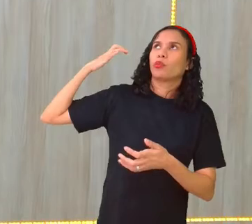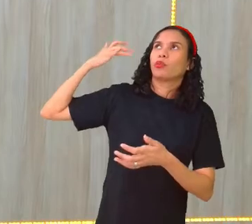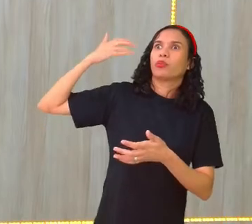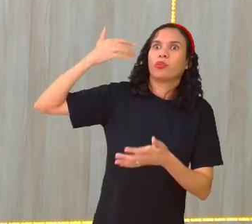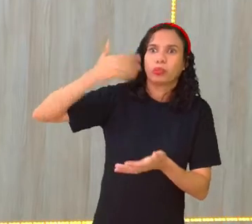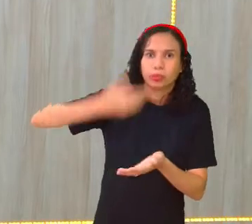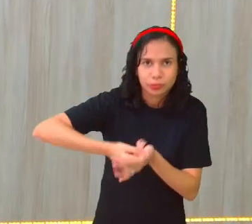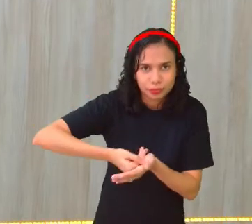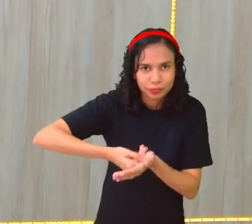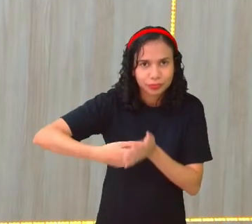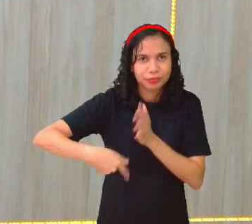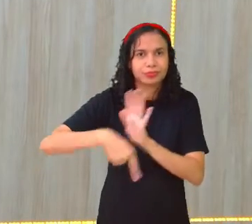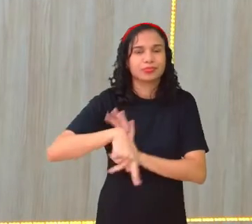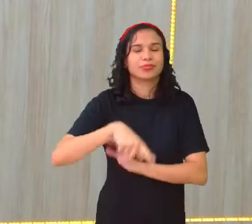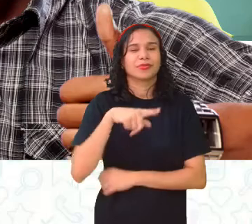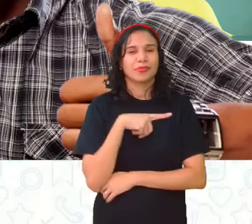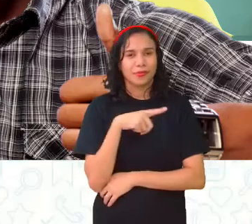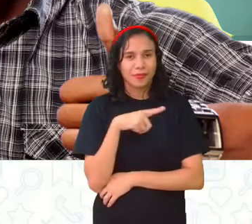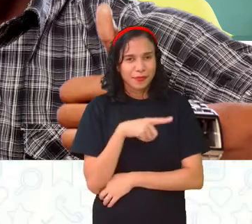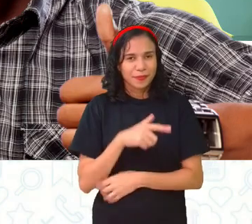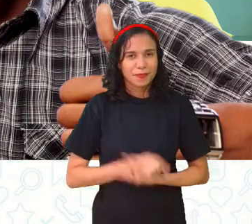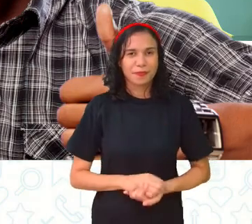recapitular,